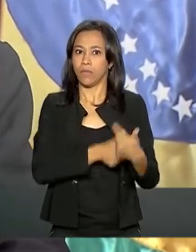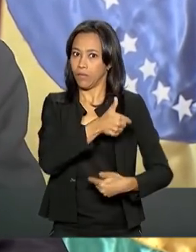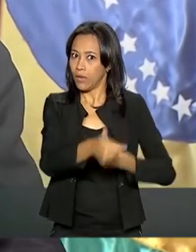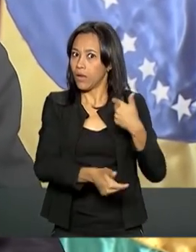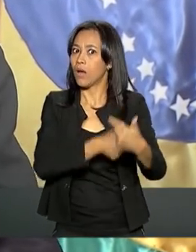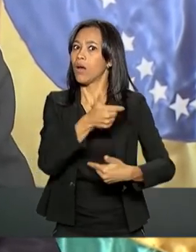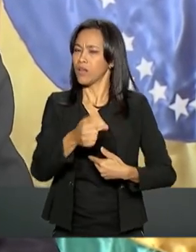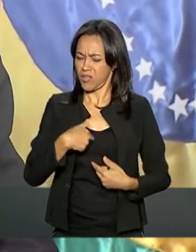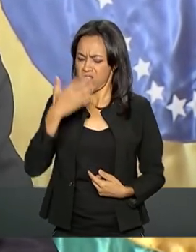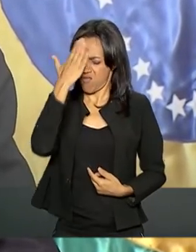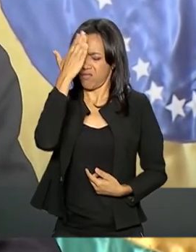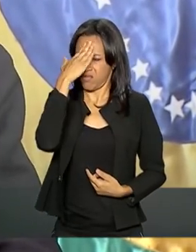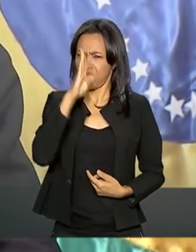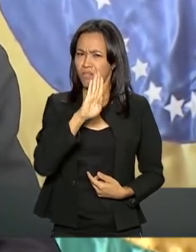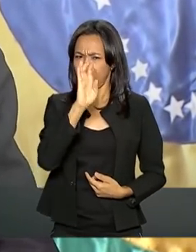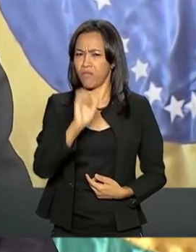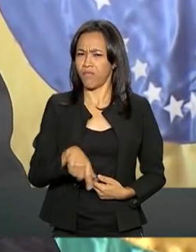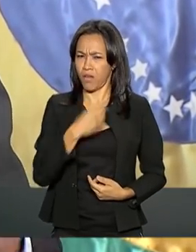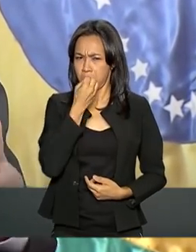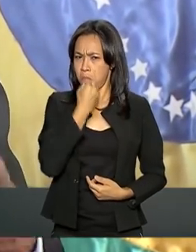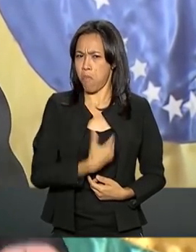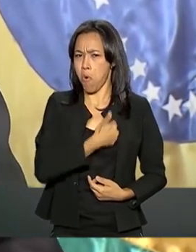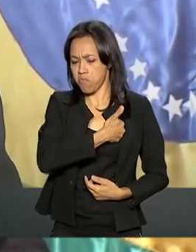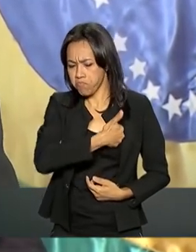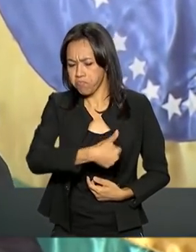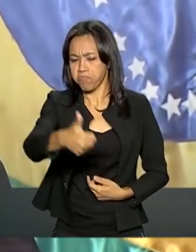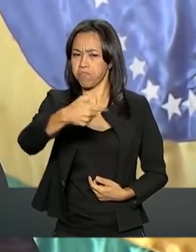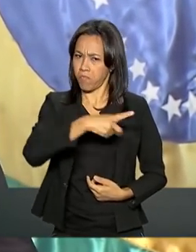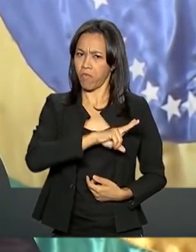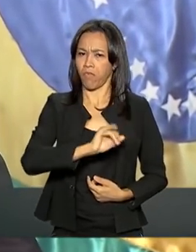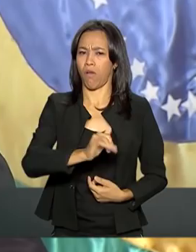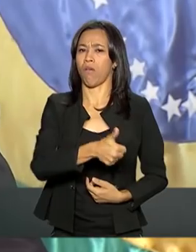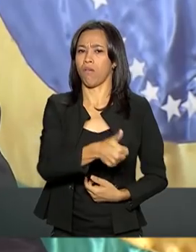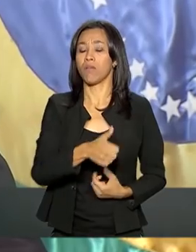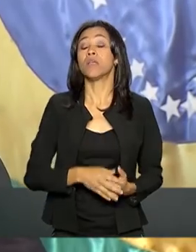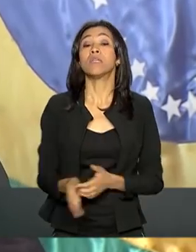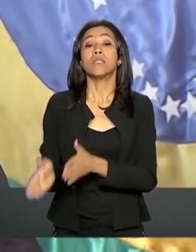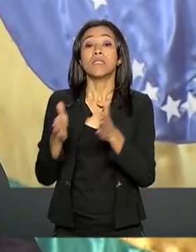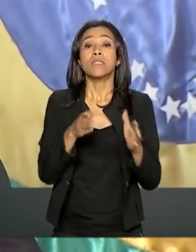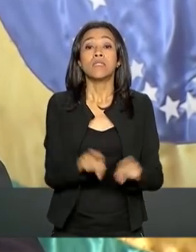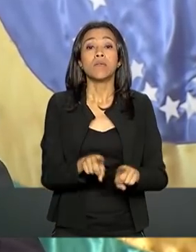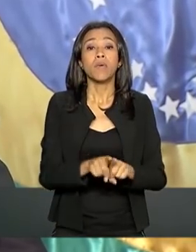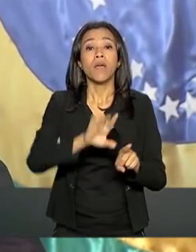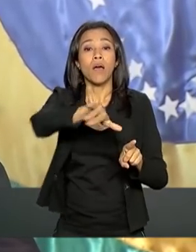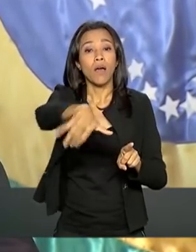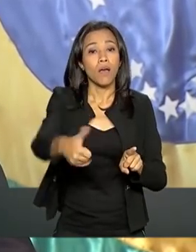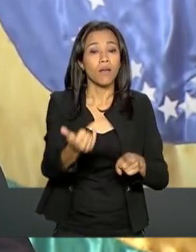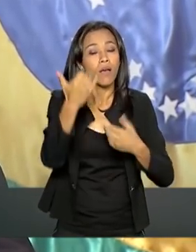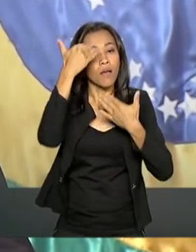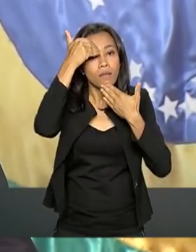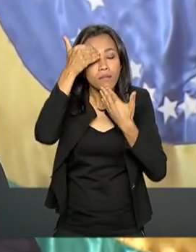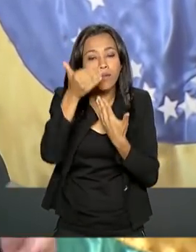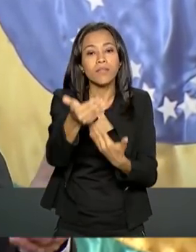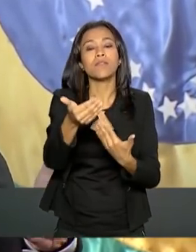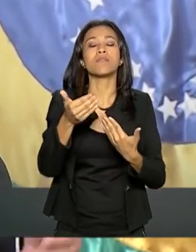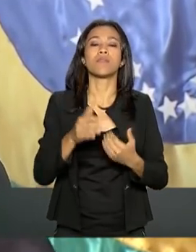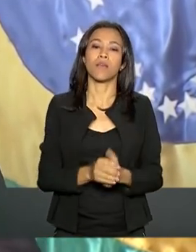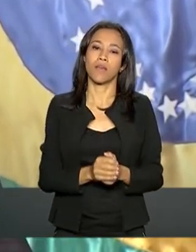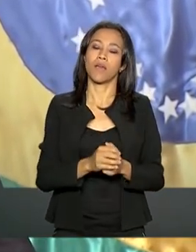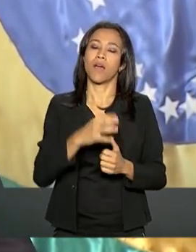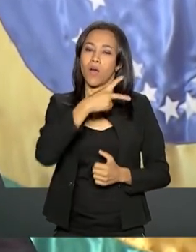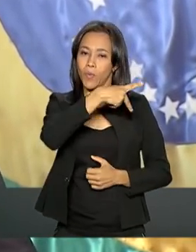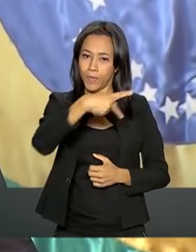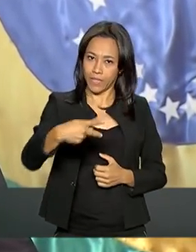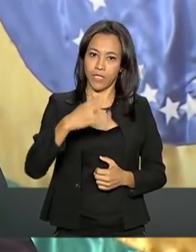vai conduzir a um bom porto. Gostaria também de aproveitar, de agradecer ao presidente Bolsonaro e